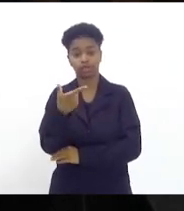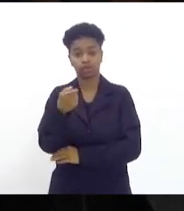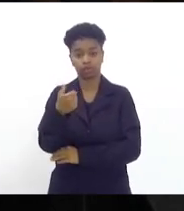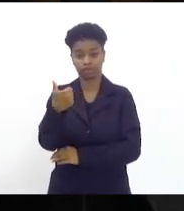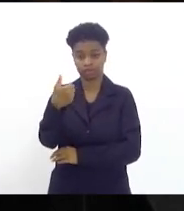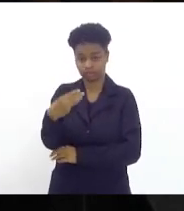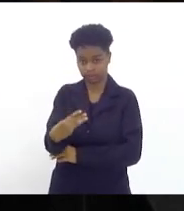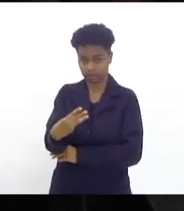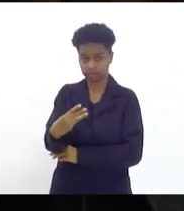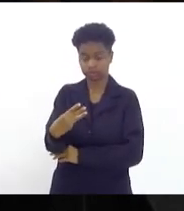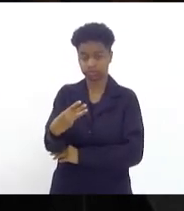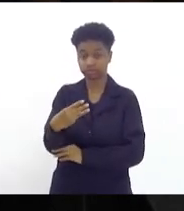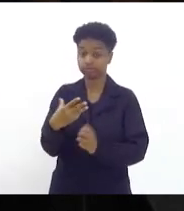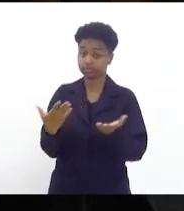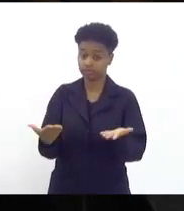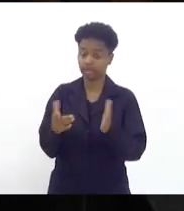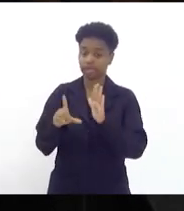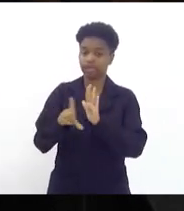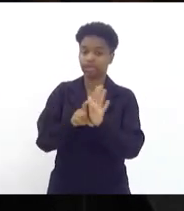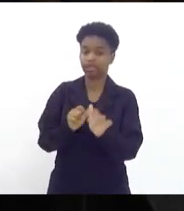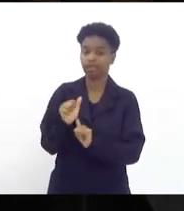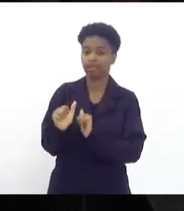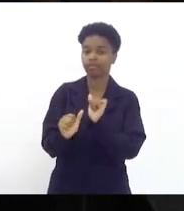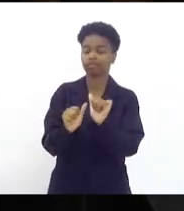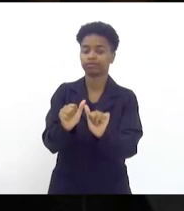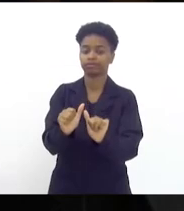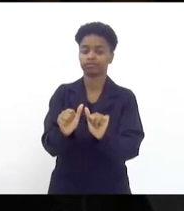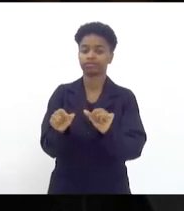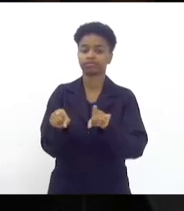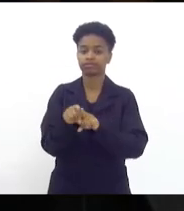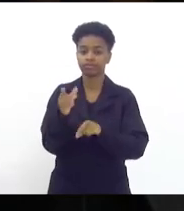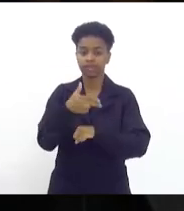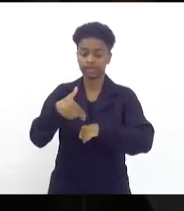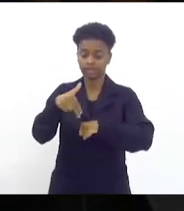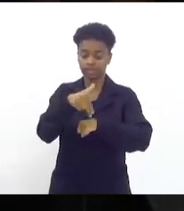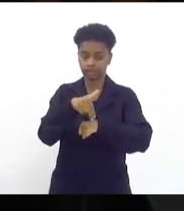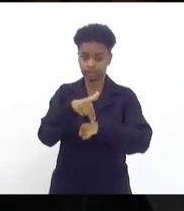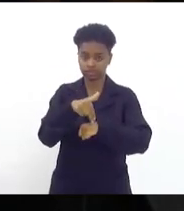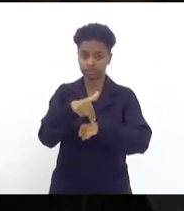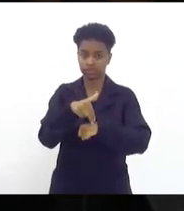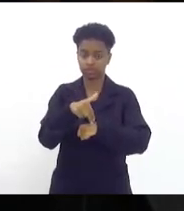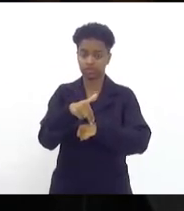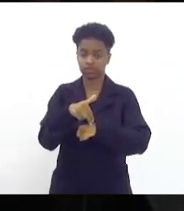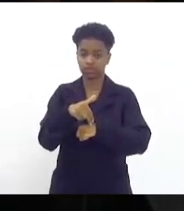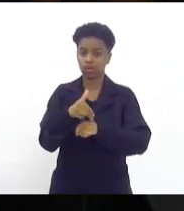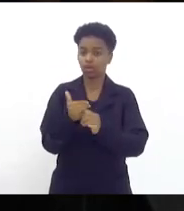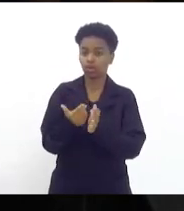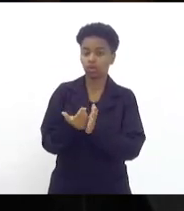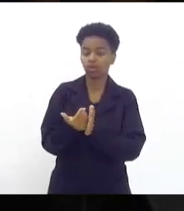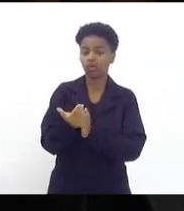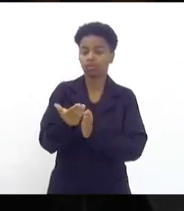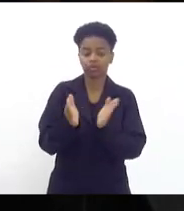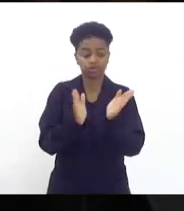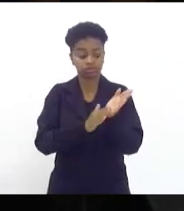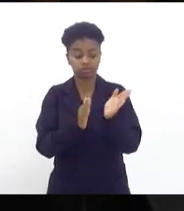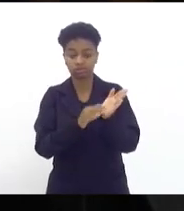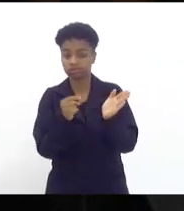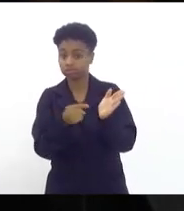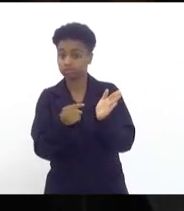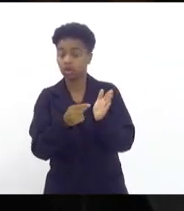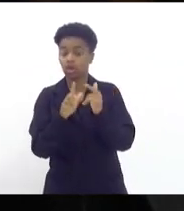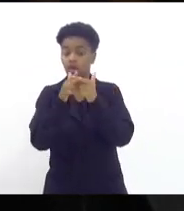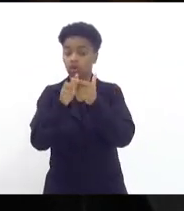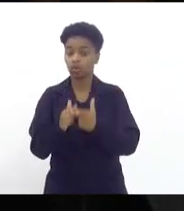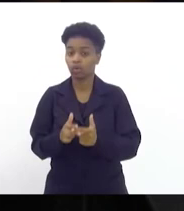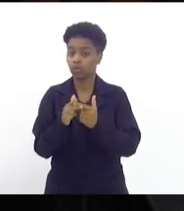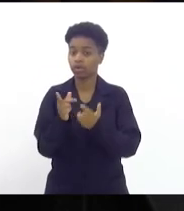essa legislação foi modificada e a união passou a cobrar a